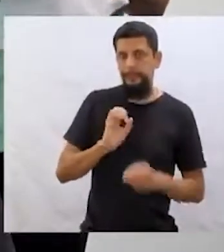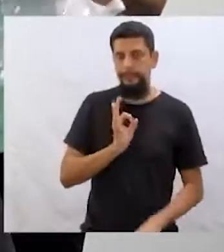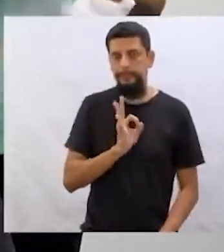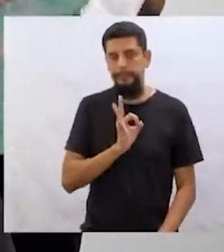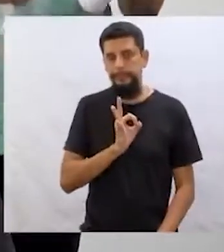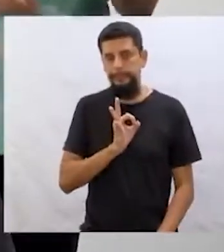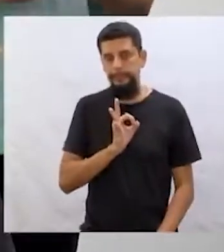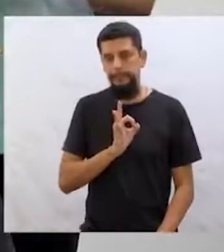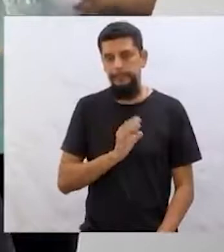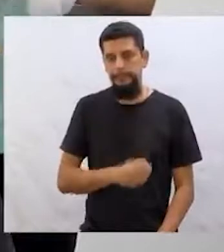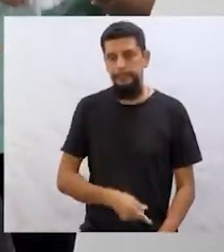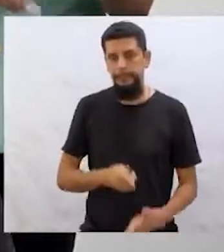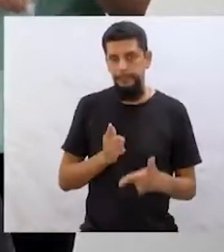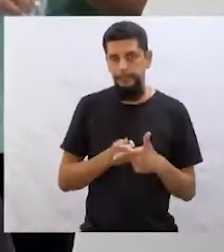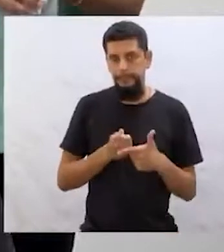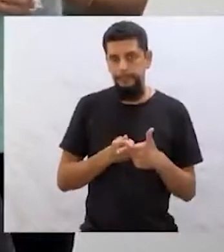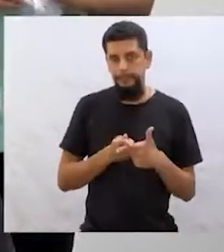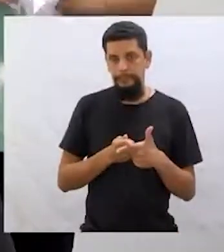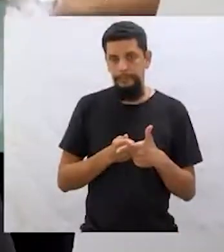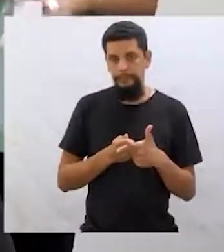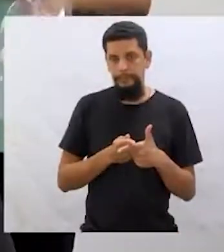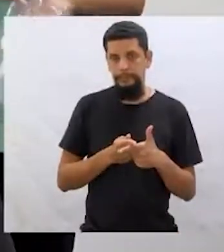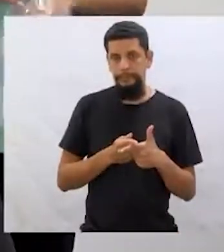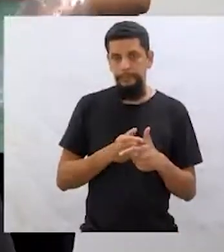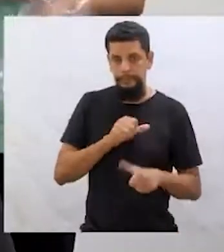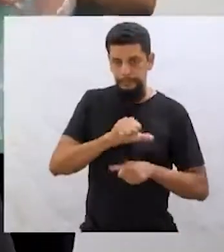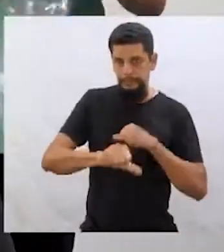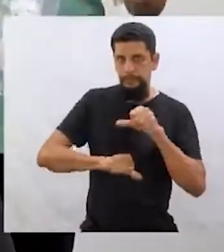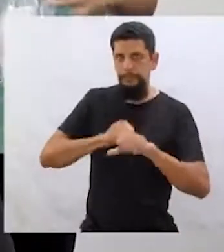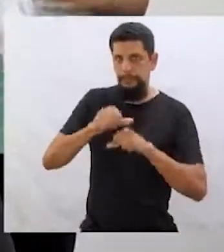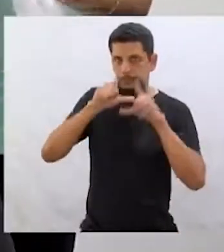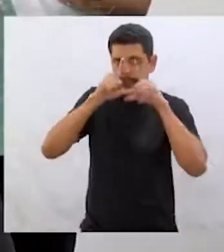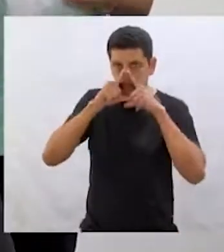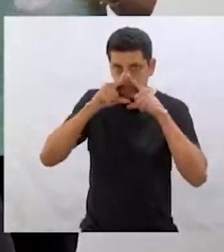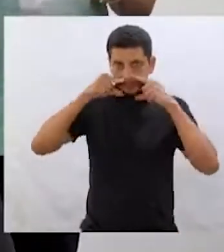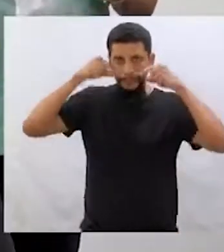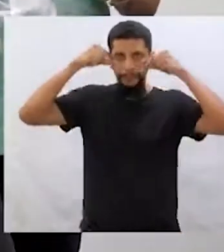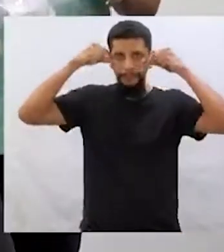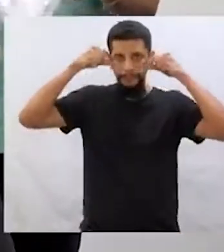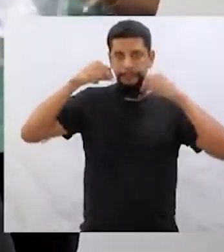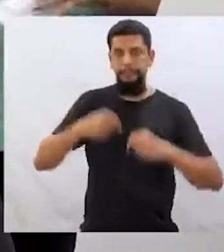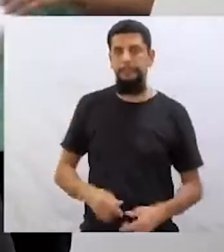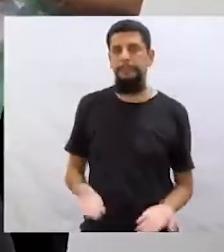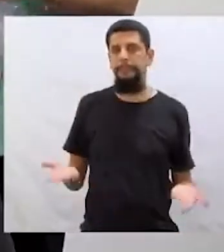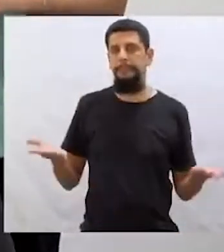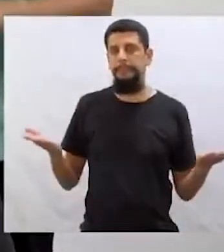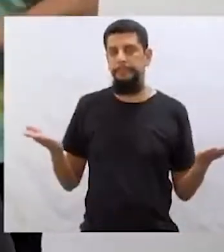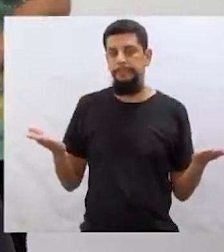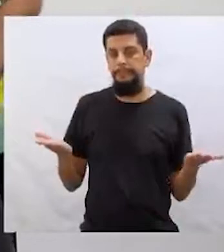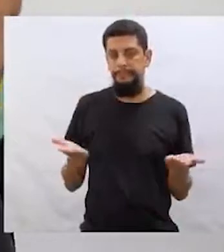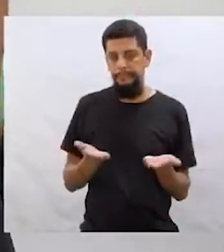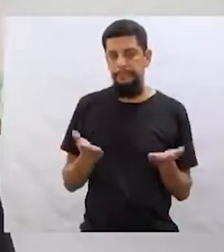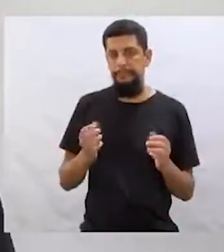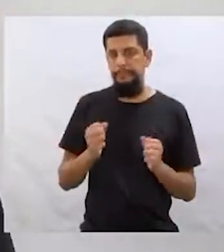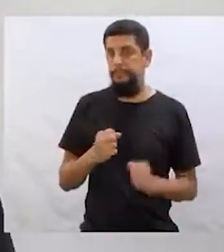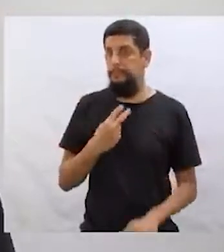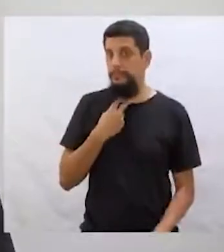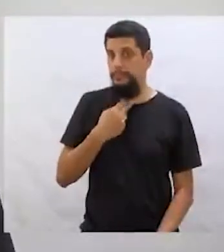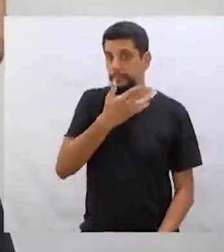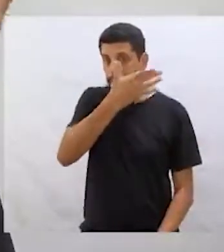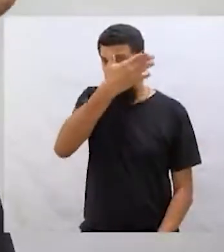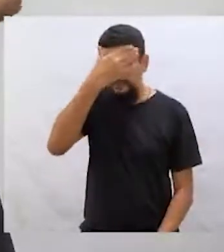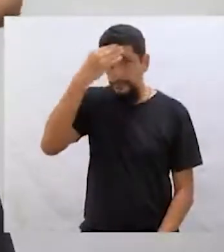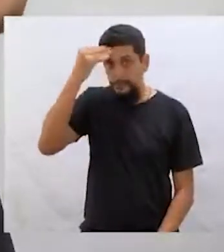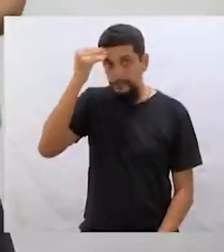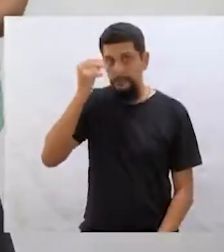mesmo. E nós vamos trocar de máscara depois. Sim. E não podemos